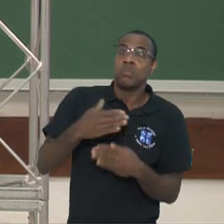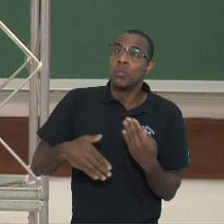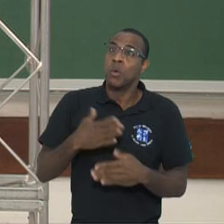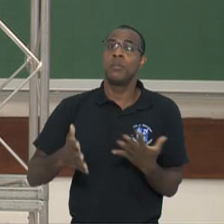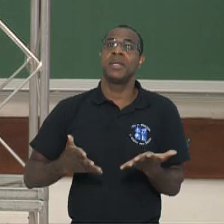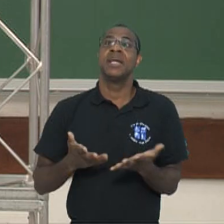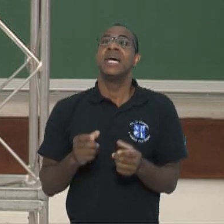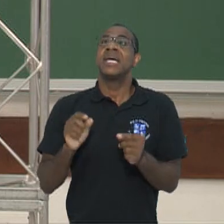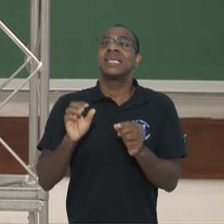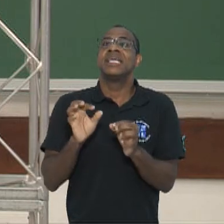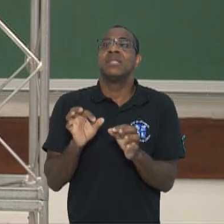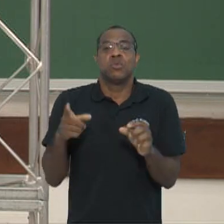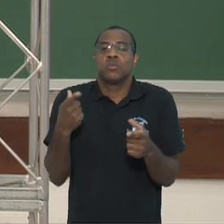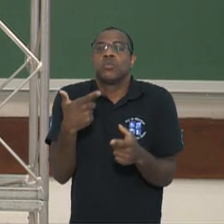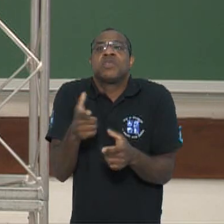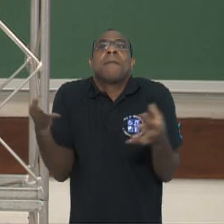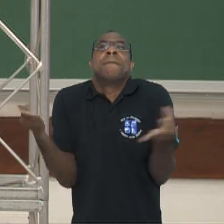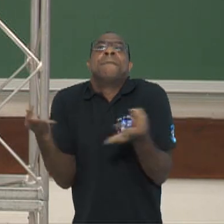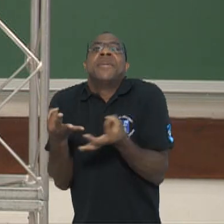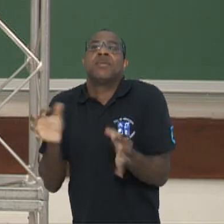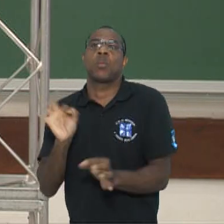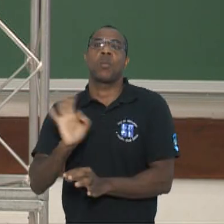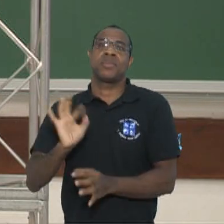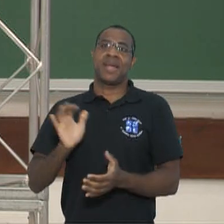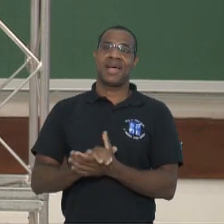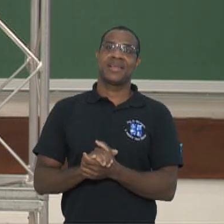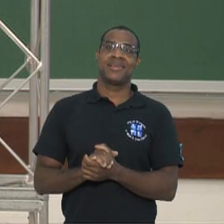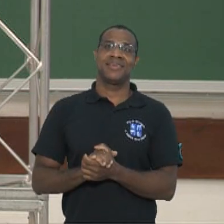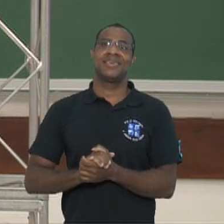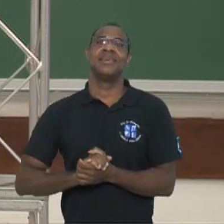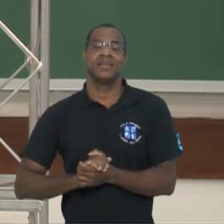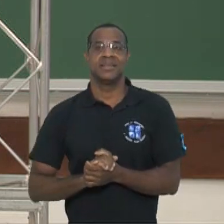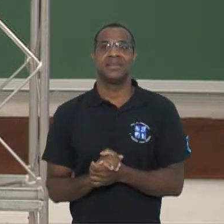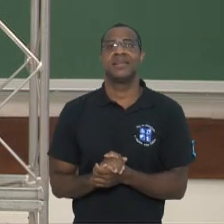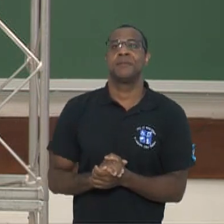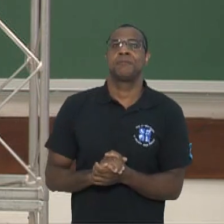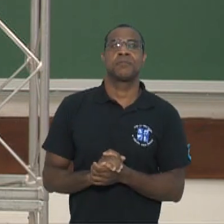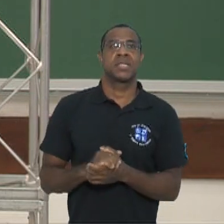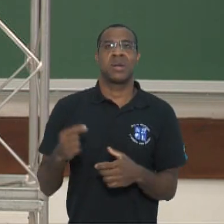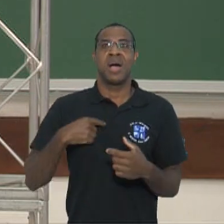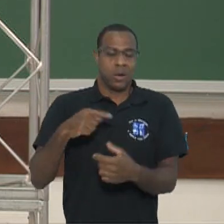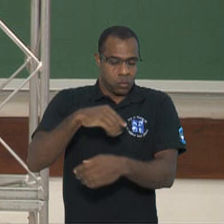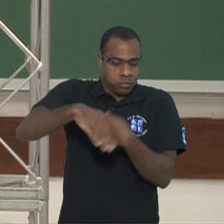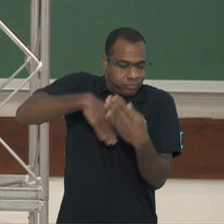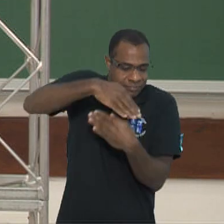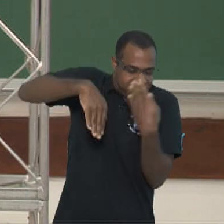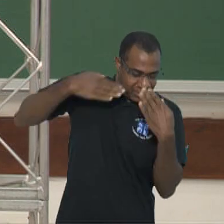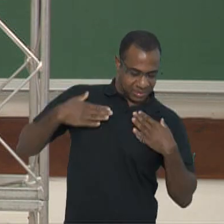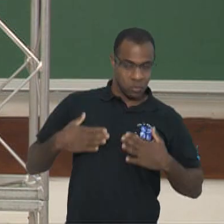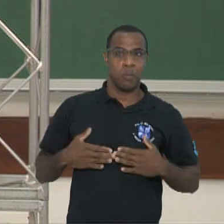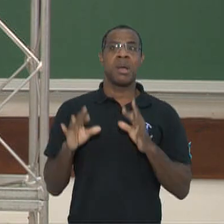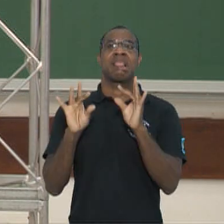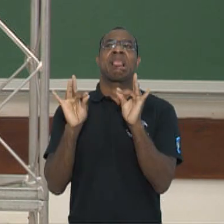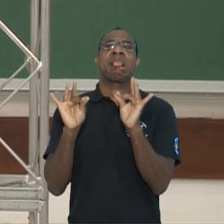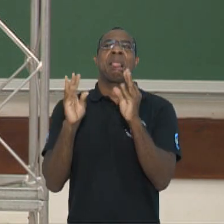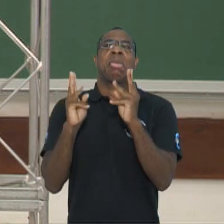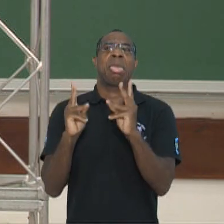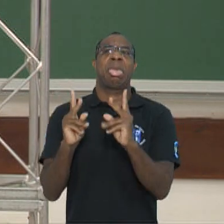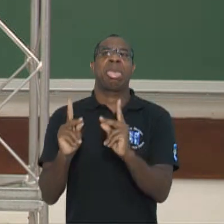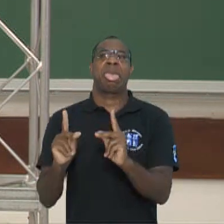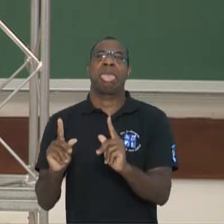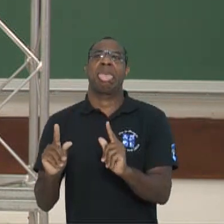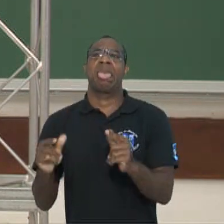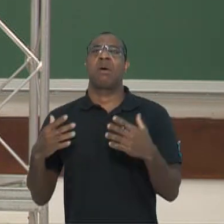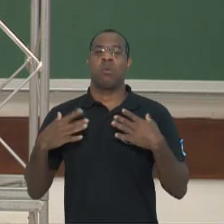algumas múmias com uma espécie de pela metade, não muito bem conservadas. Provavelmente, algum mumificador fez uma espécie de promoção, né? Ou